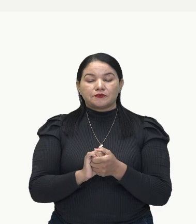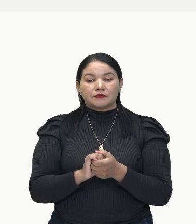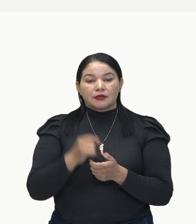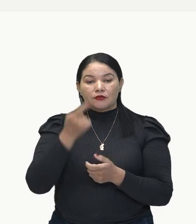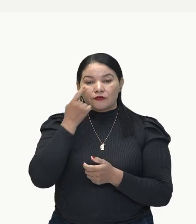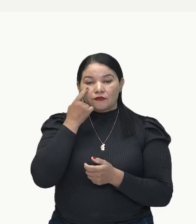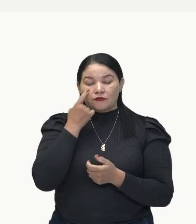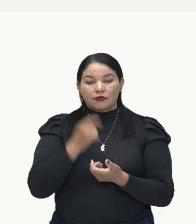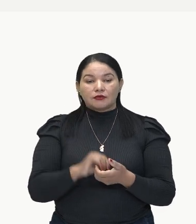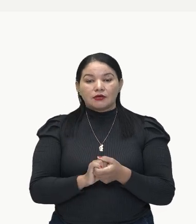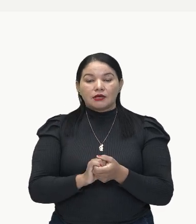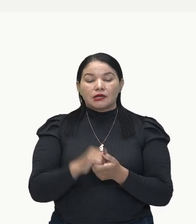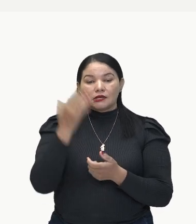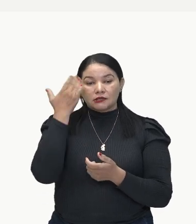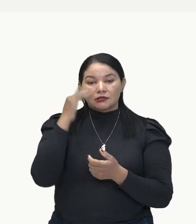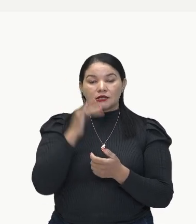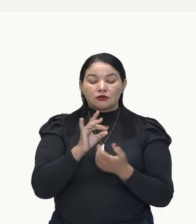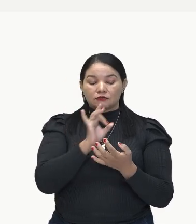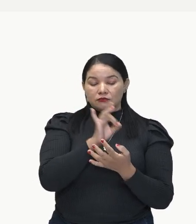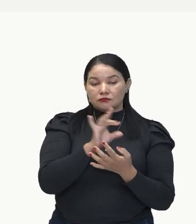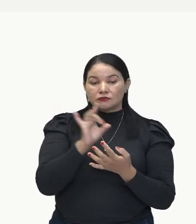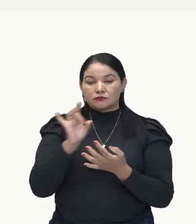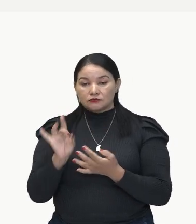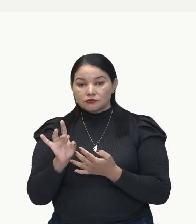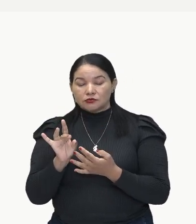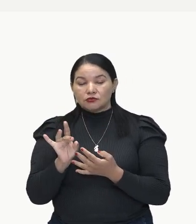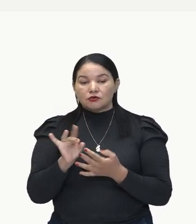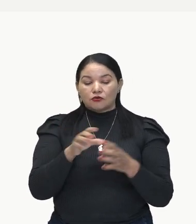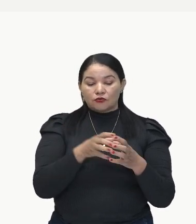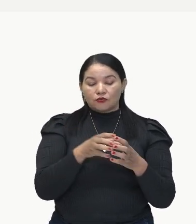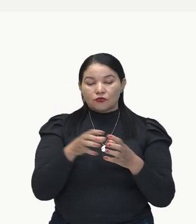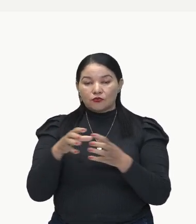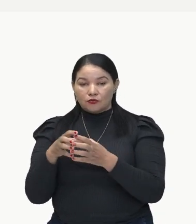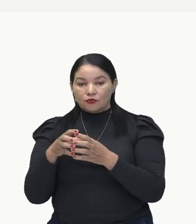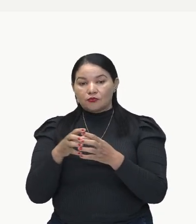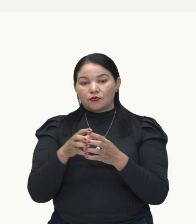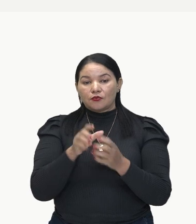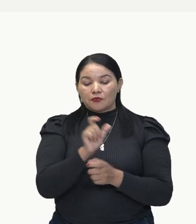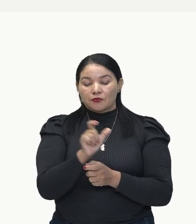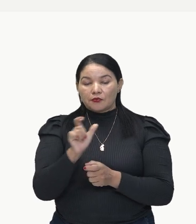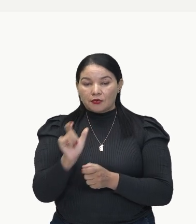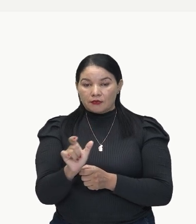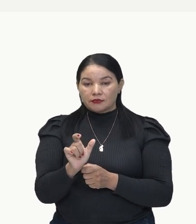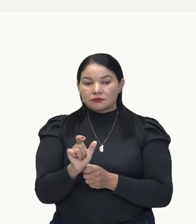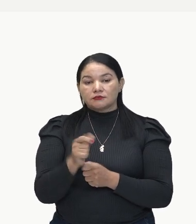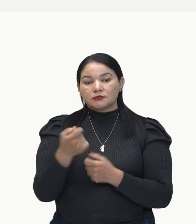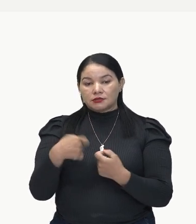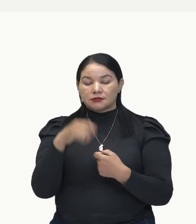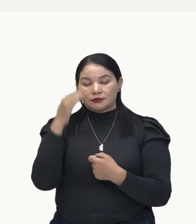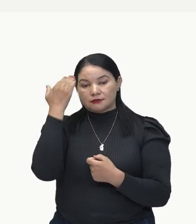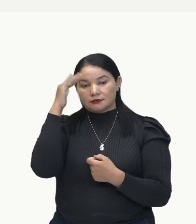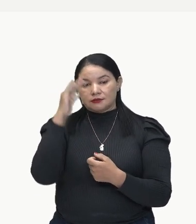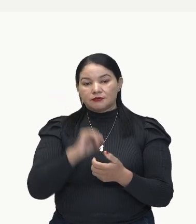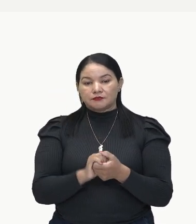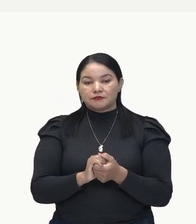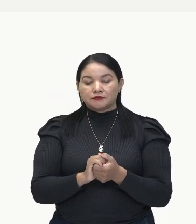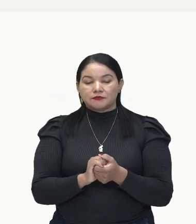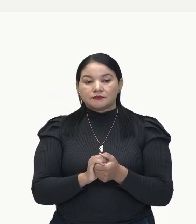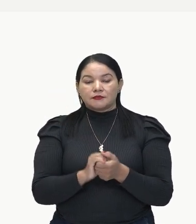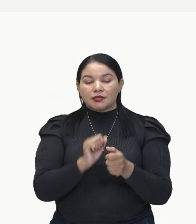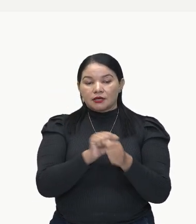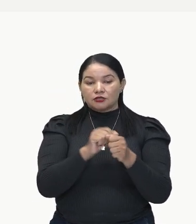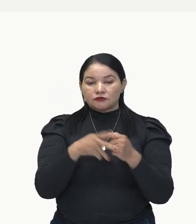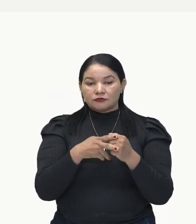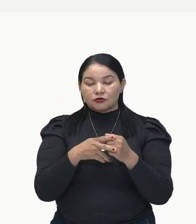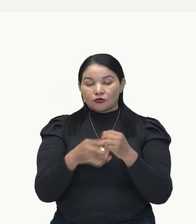compreender a função de cada uma destas classes de palavras. O advérbio